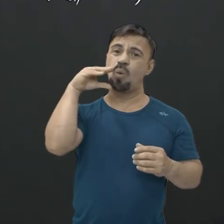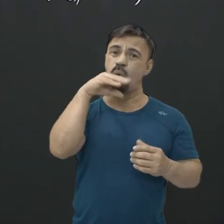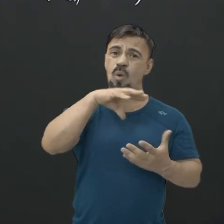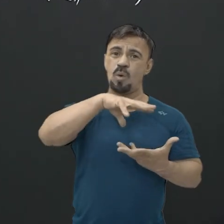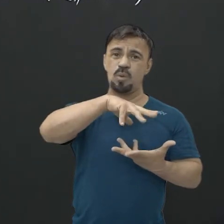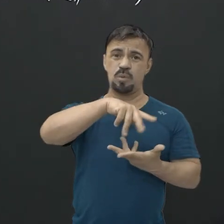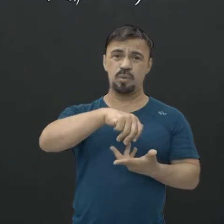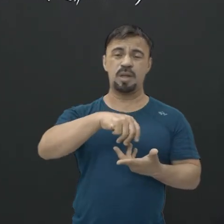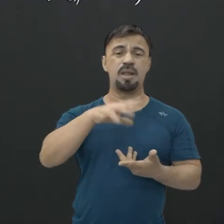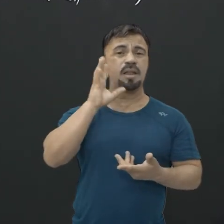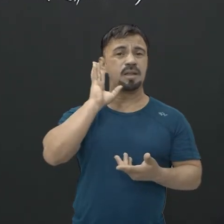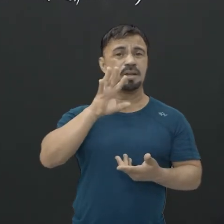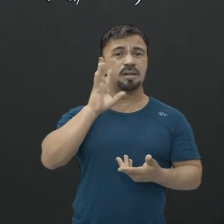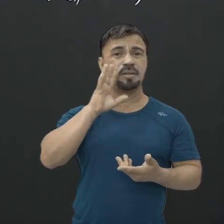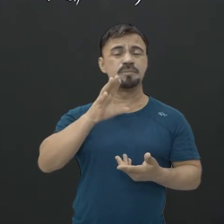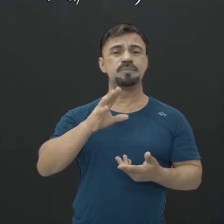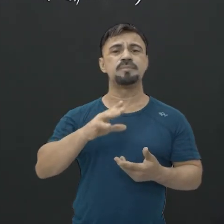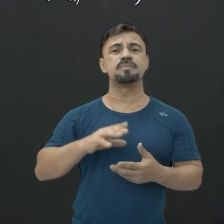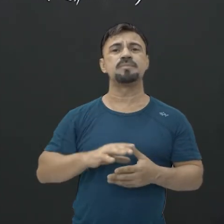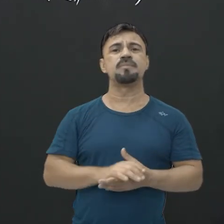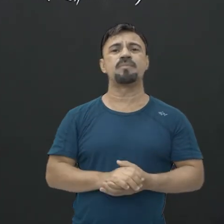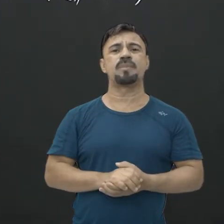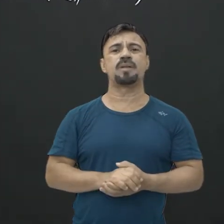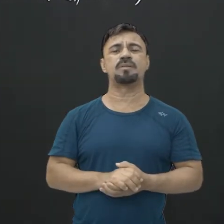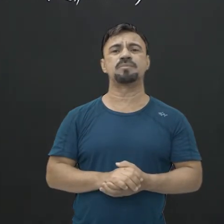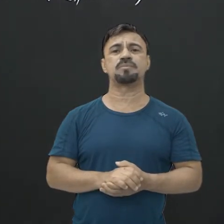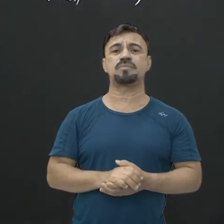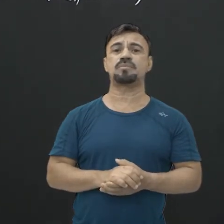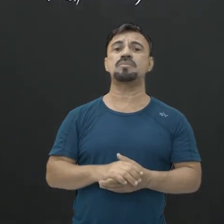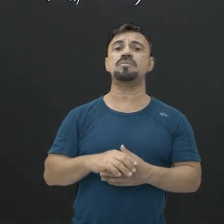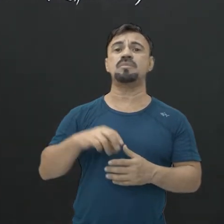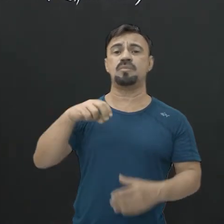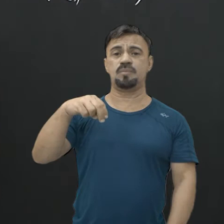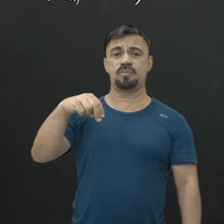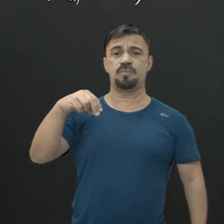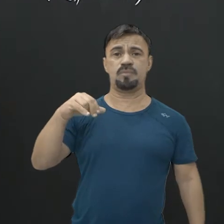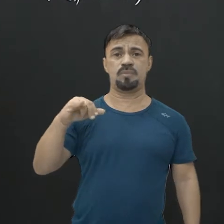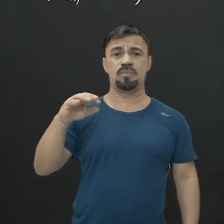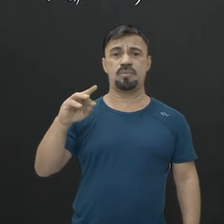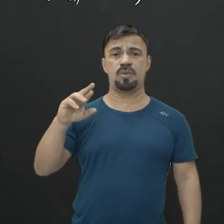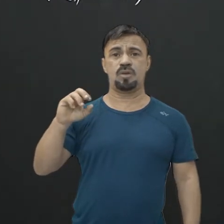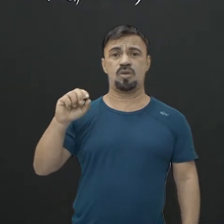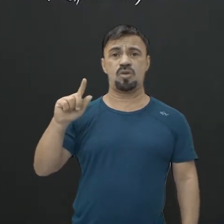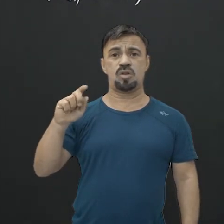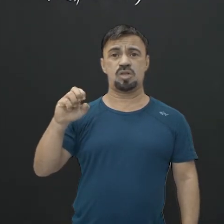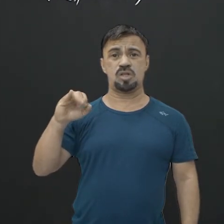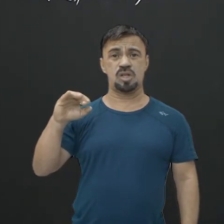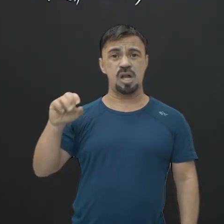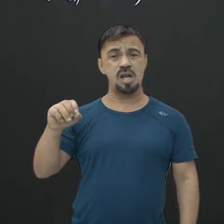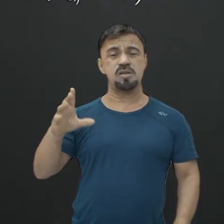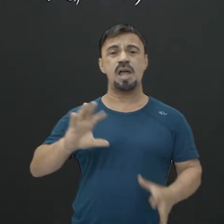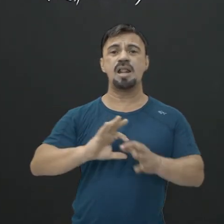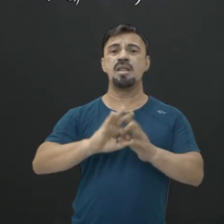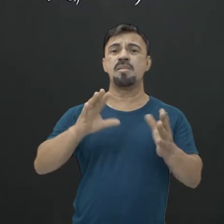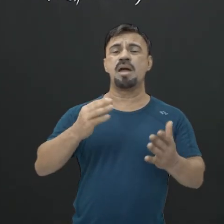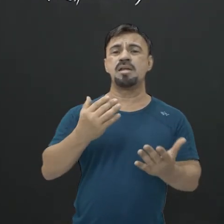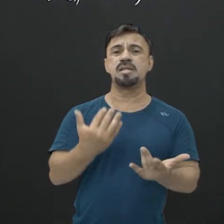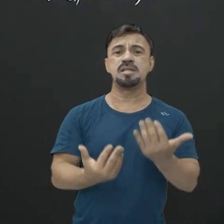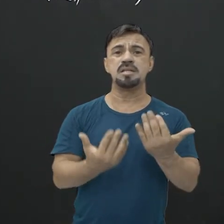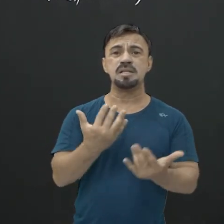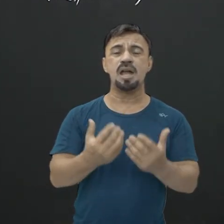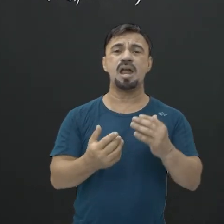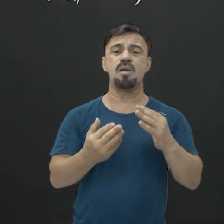é legal. E óxido de nitrogênio? Os óxidos de nitrogênio, eles são liberados em algumas queimas, eles são liberados